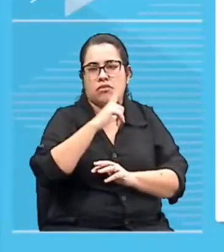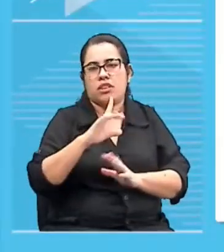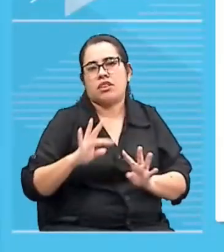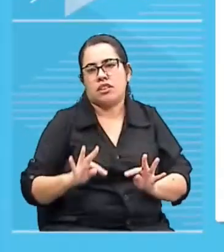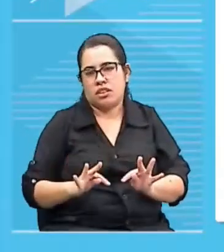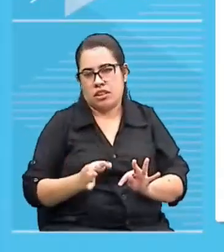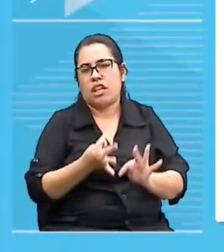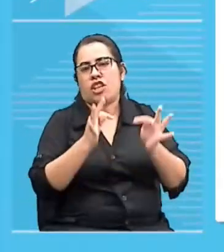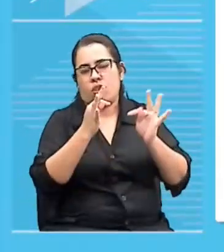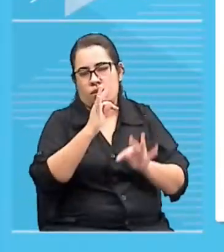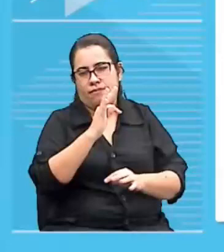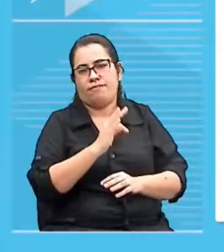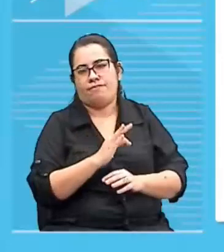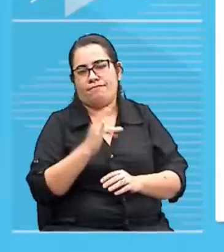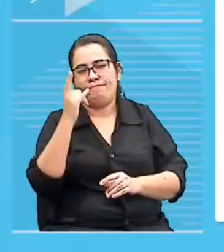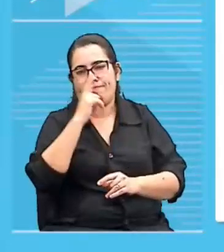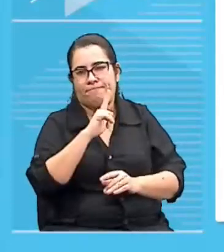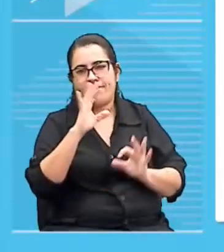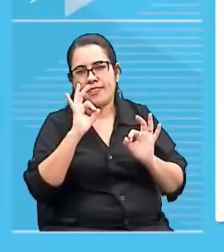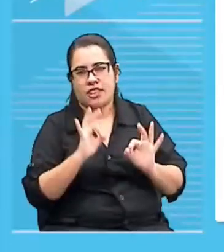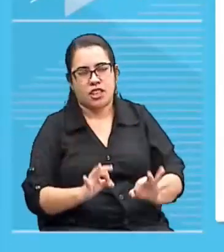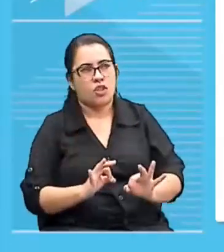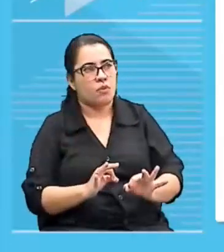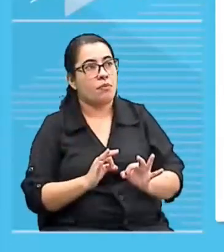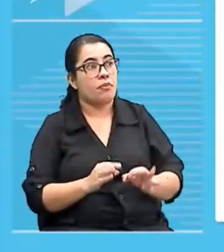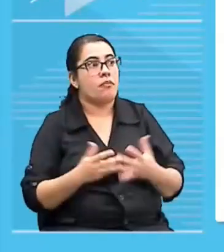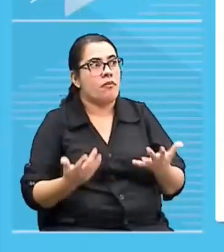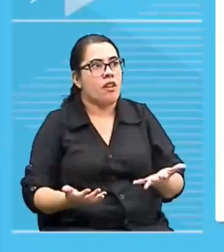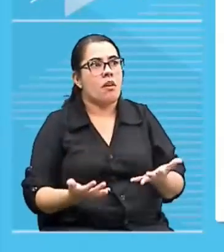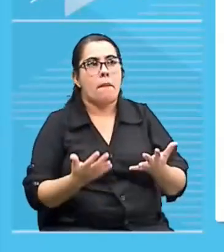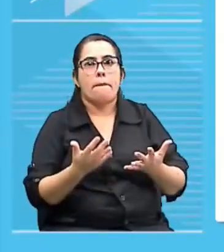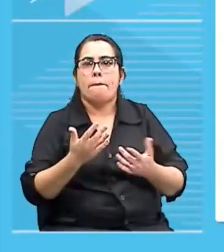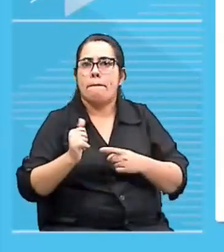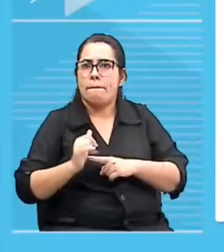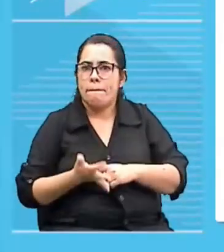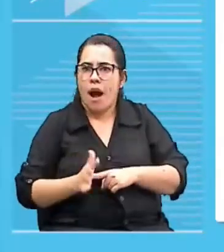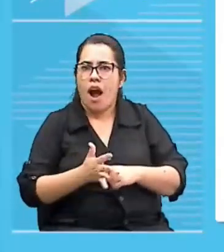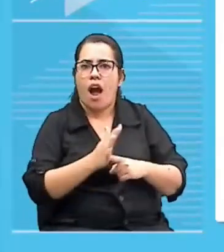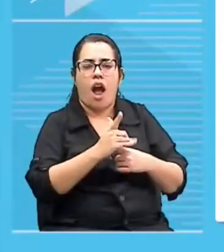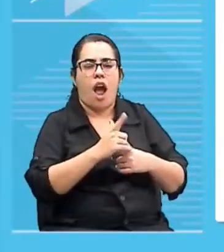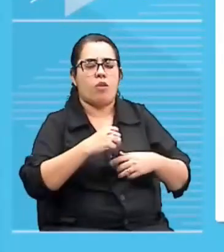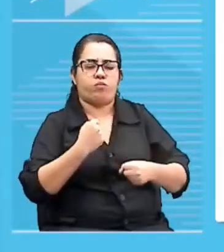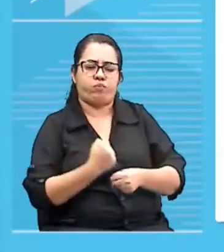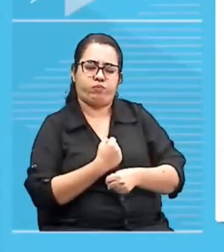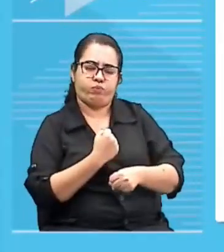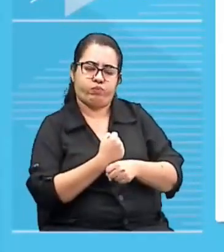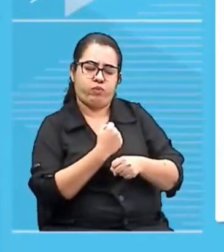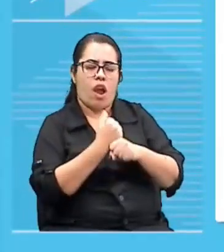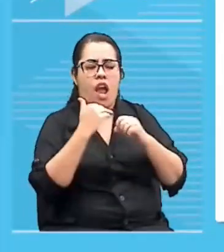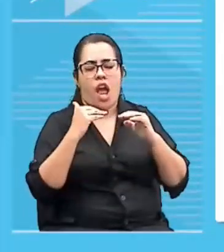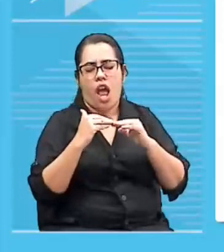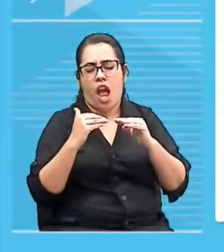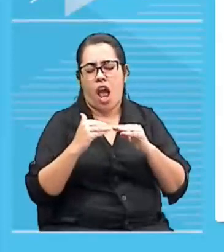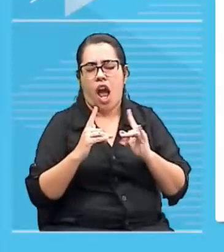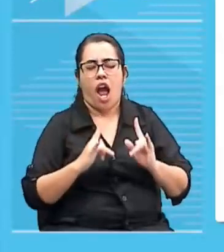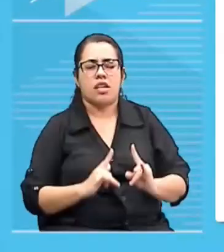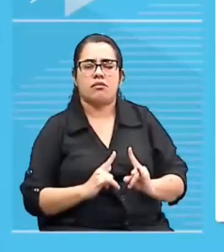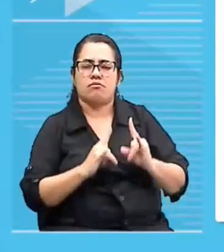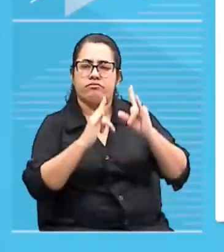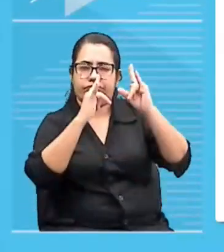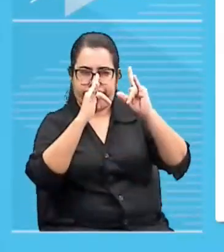essa tecnologia, certo? Utilizando máquinas para a construção de casas, de